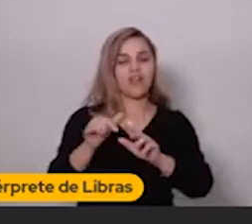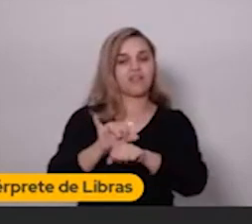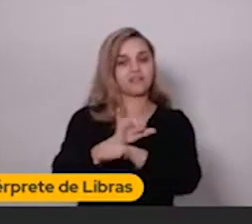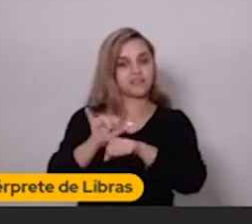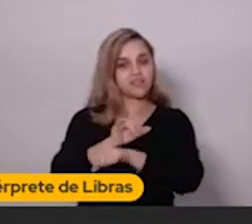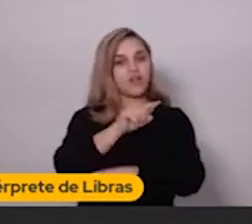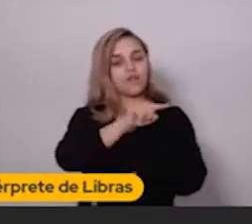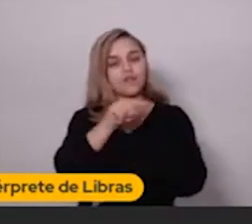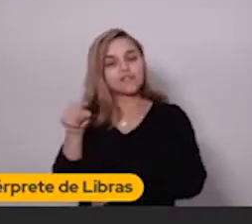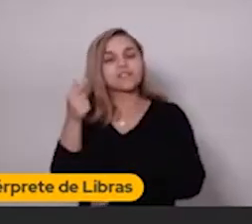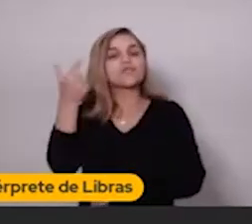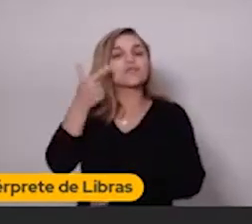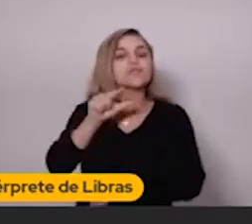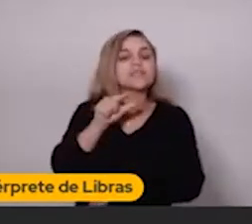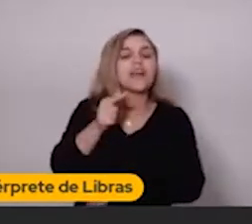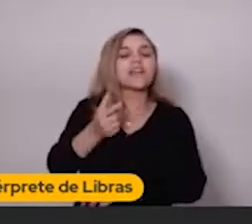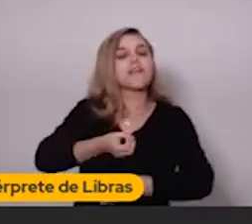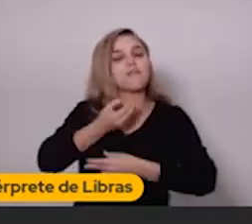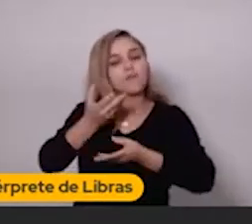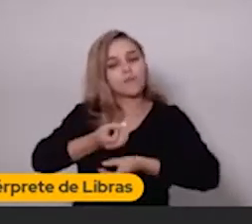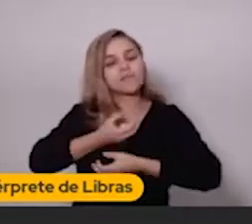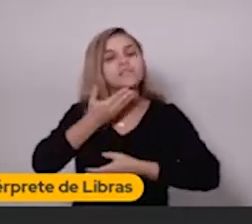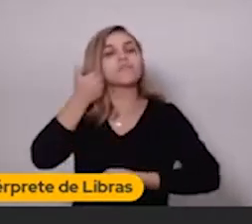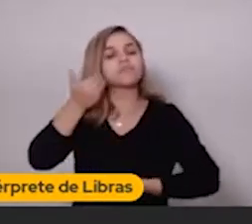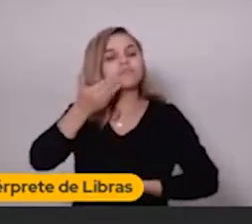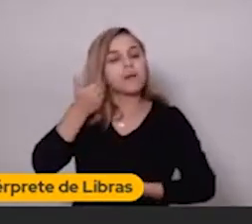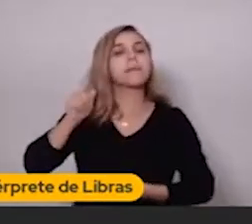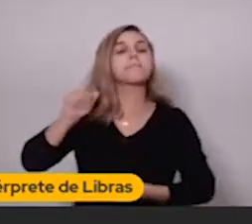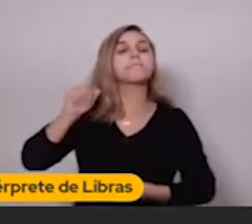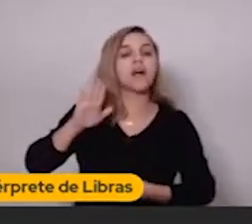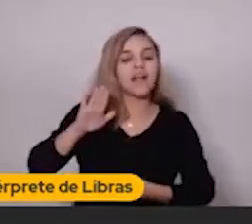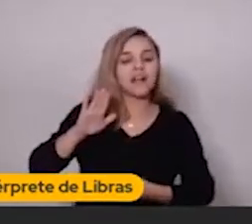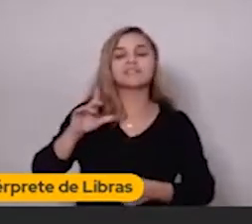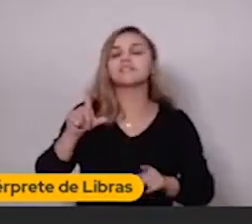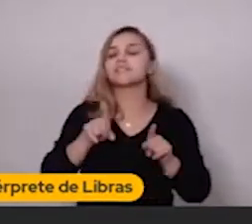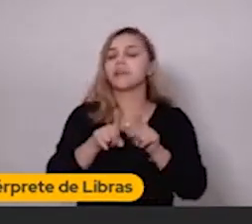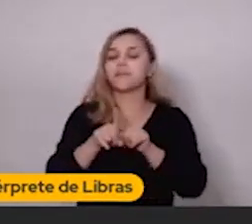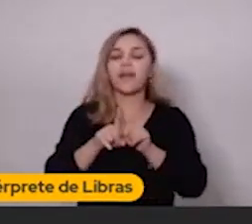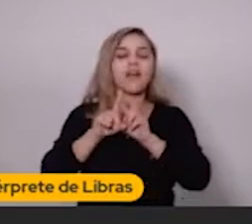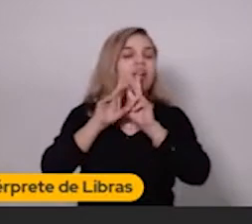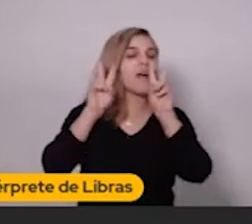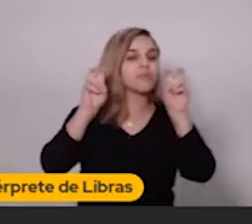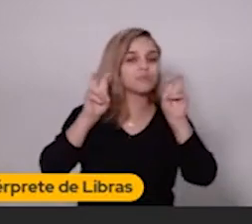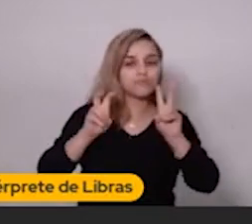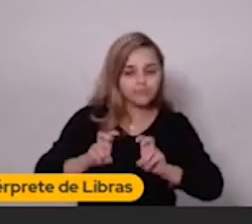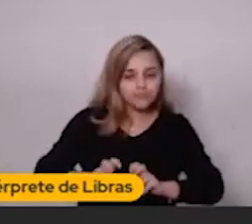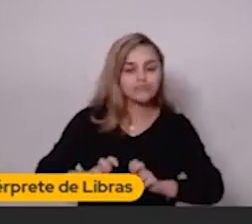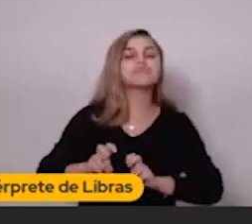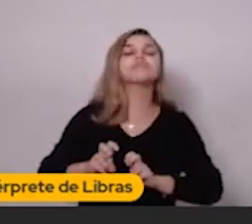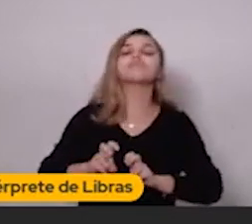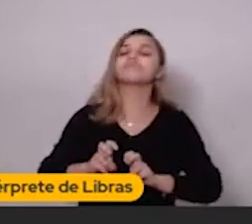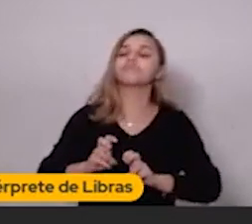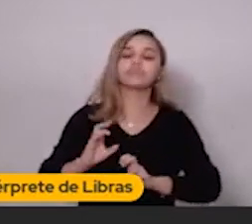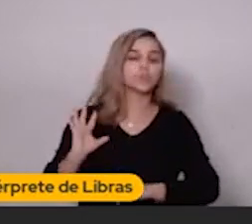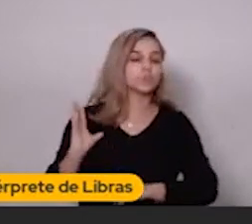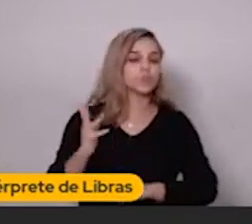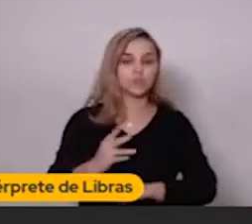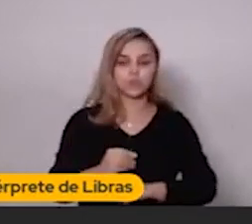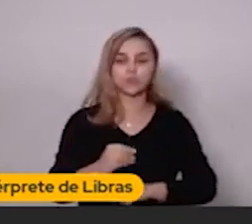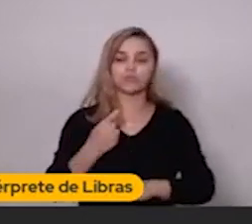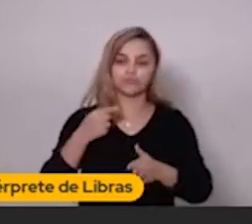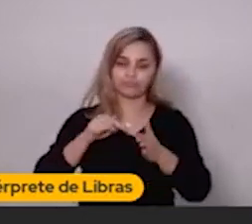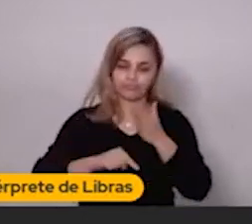vocês conseguem saber mais sobre essas políticas e sobre todo tipo de tema sobre o